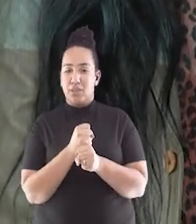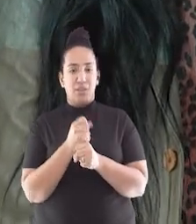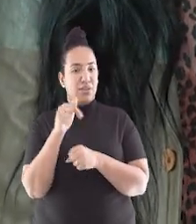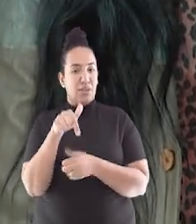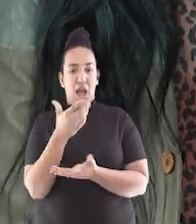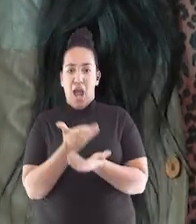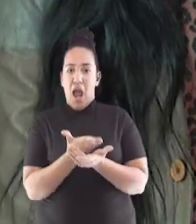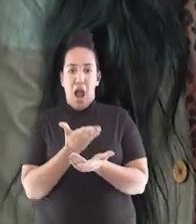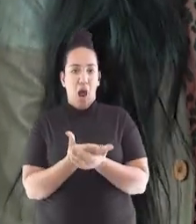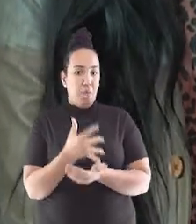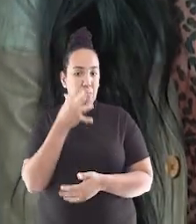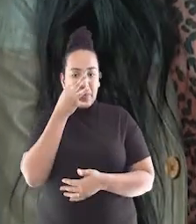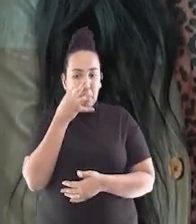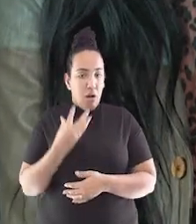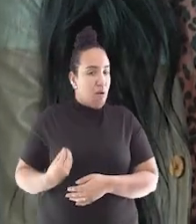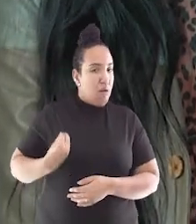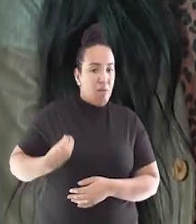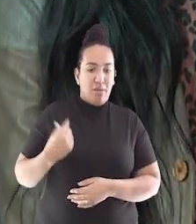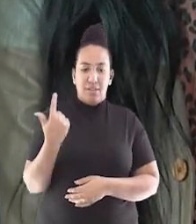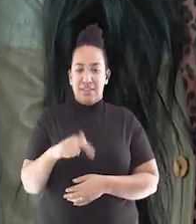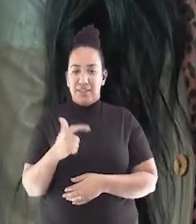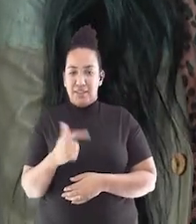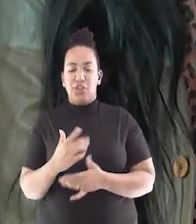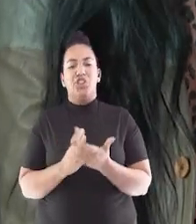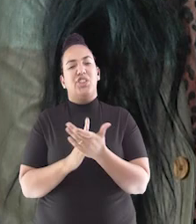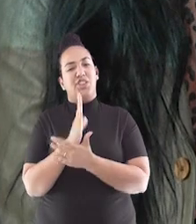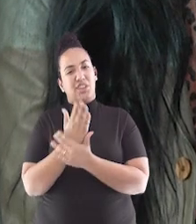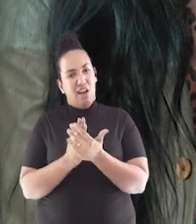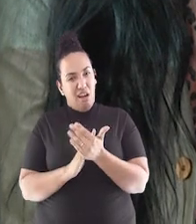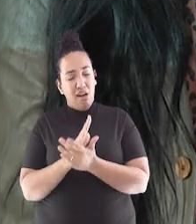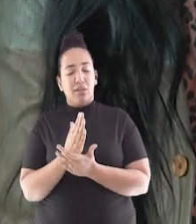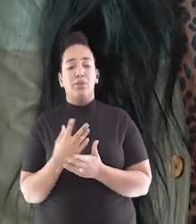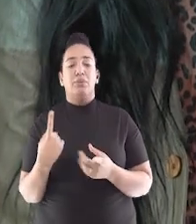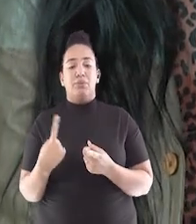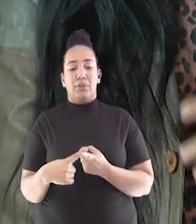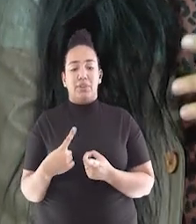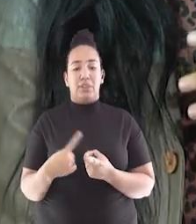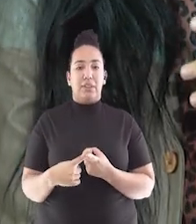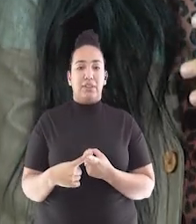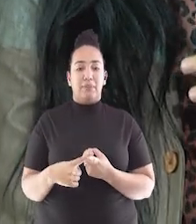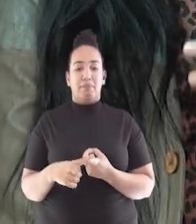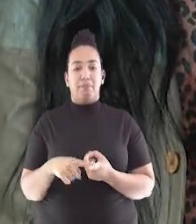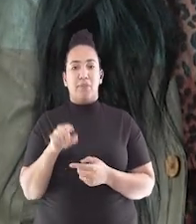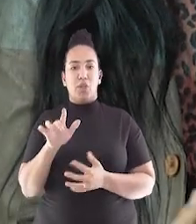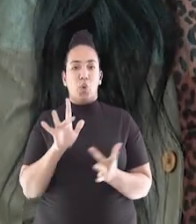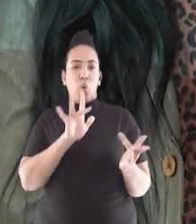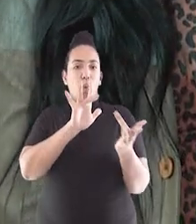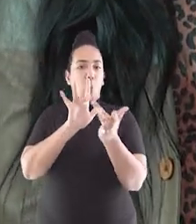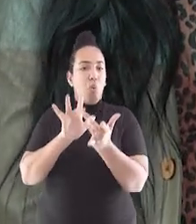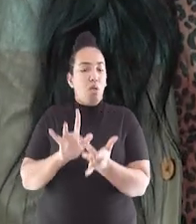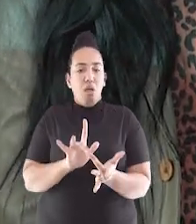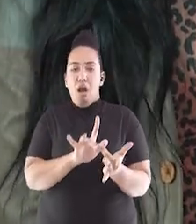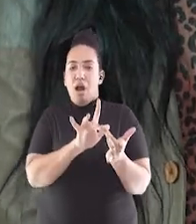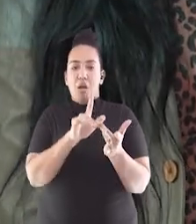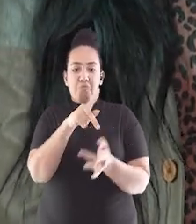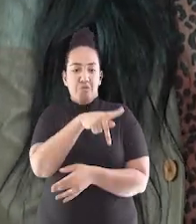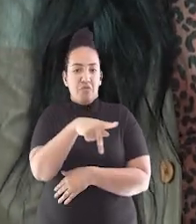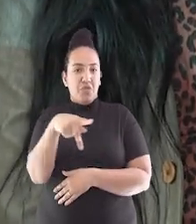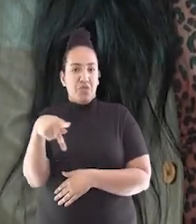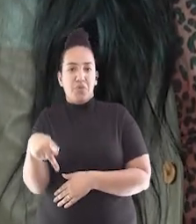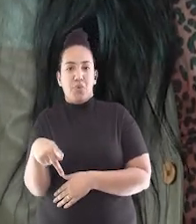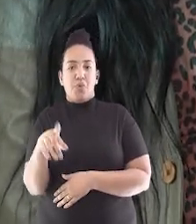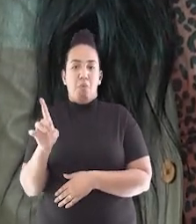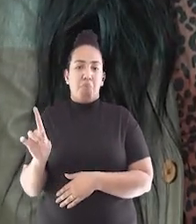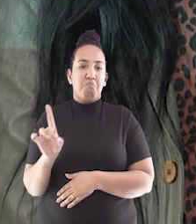sem aula presencial, foi muito chato, realmente, porque você não tinha aquele contato com